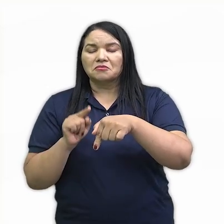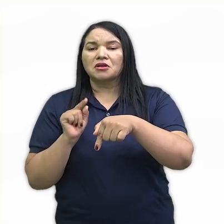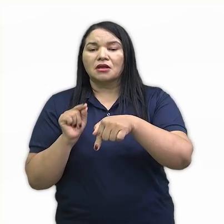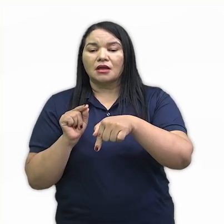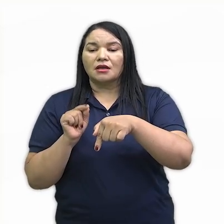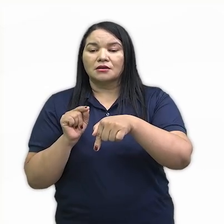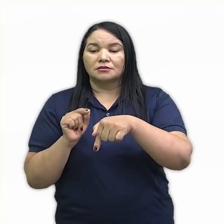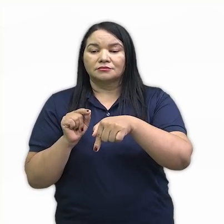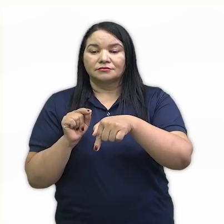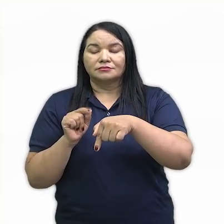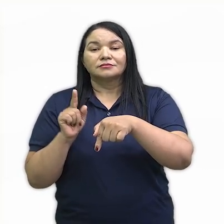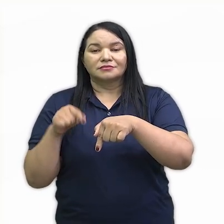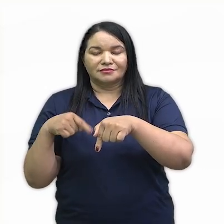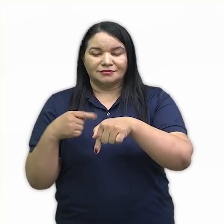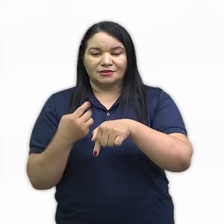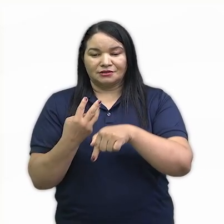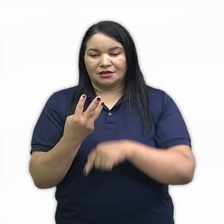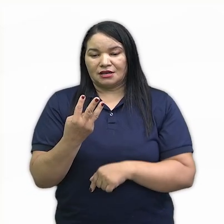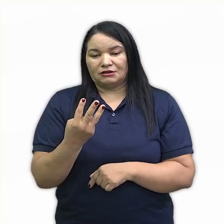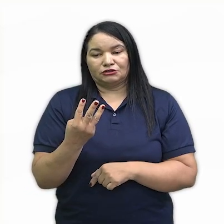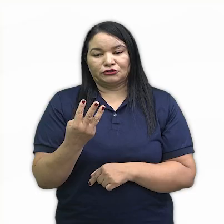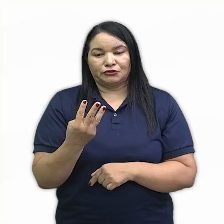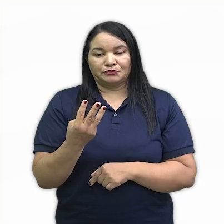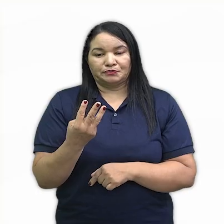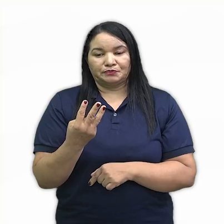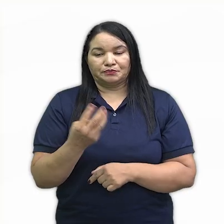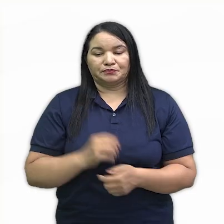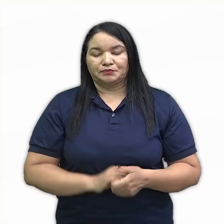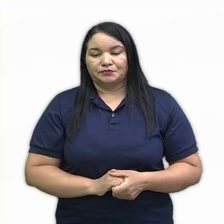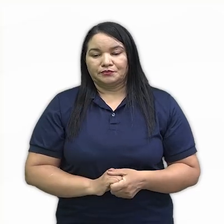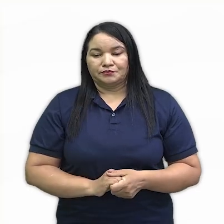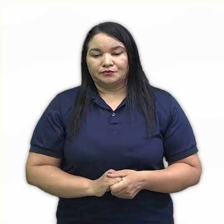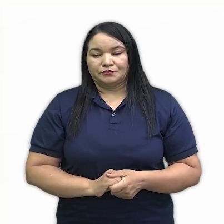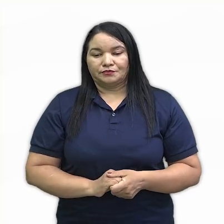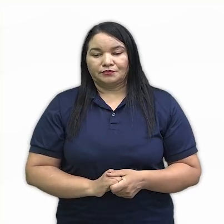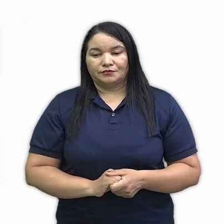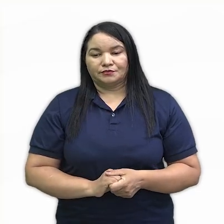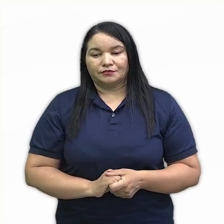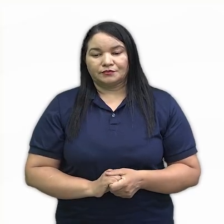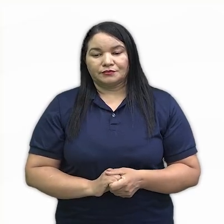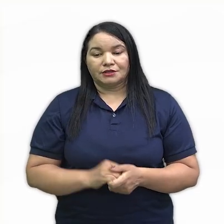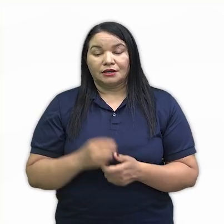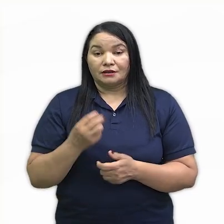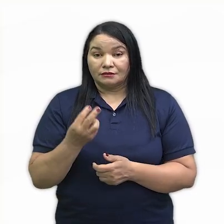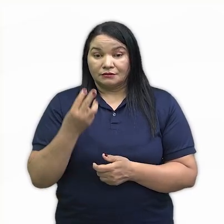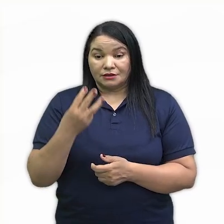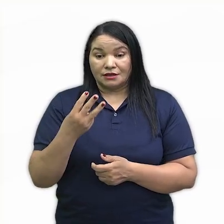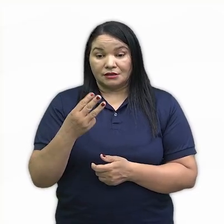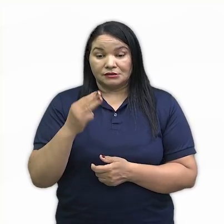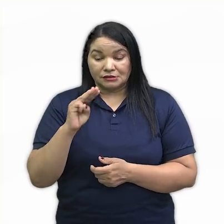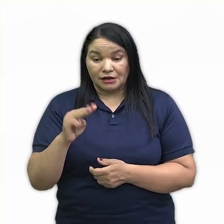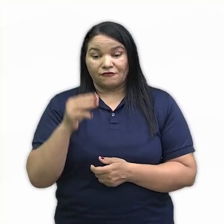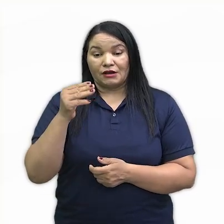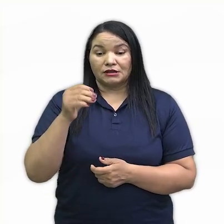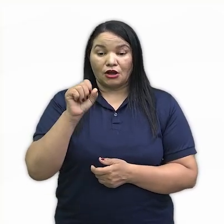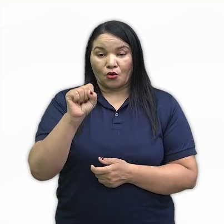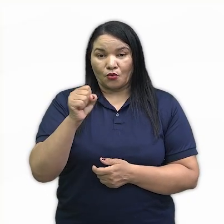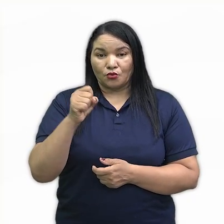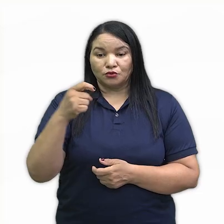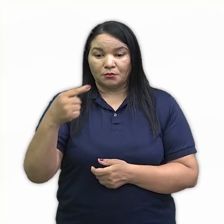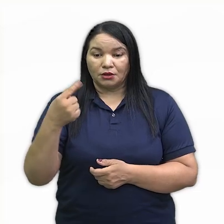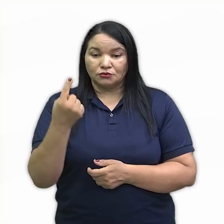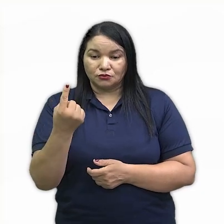bem aqui. O nosso Q é igual a 3. 3 elevado a 8 menos 1, ou